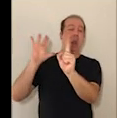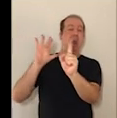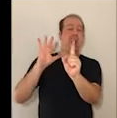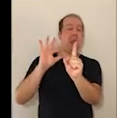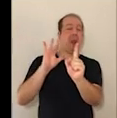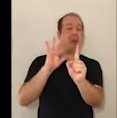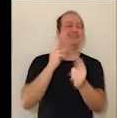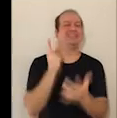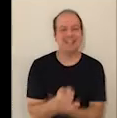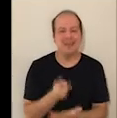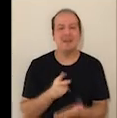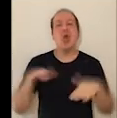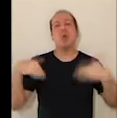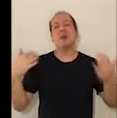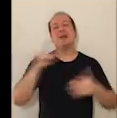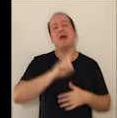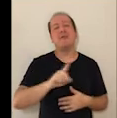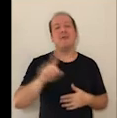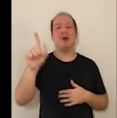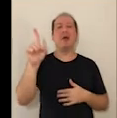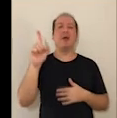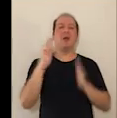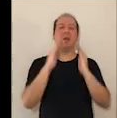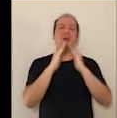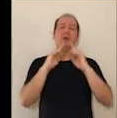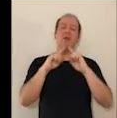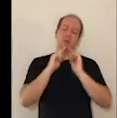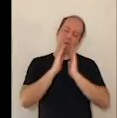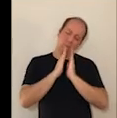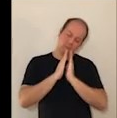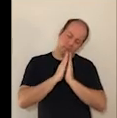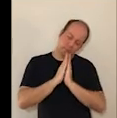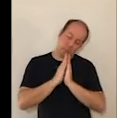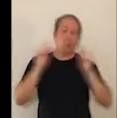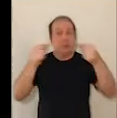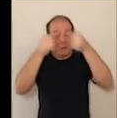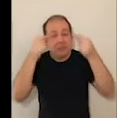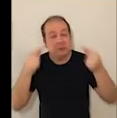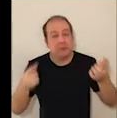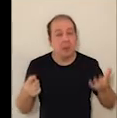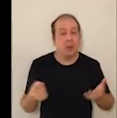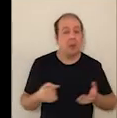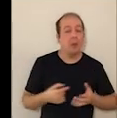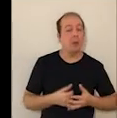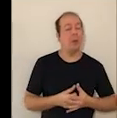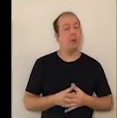às sextas-feiras, quando ela vai ouvir o sermão. Será coincidência?